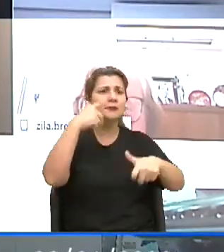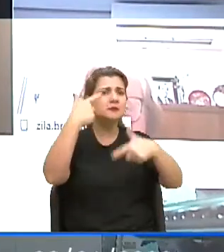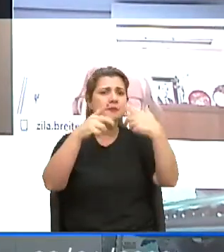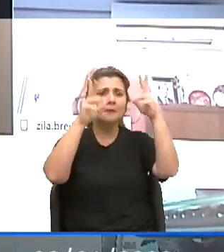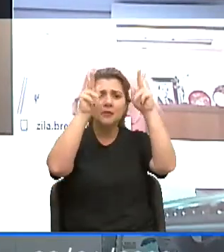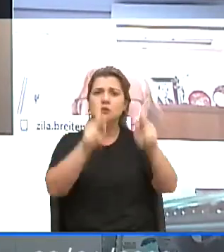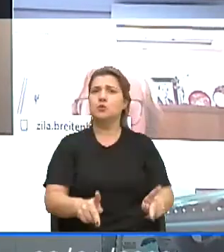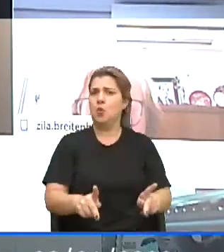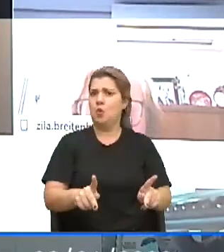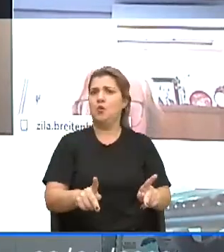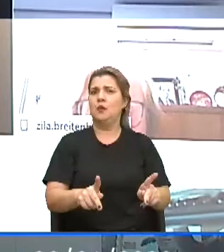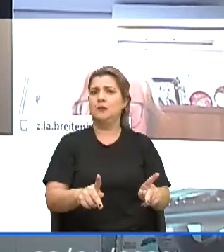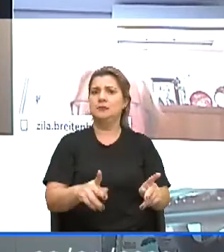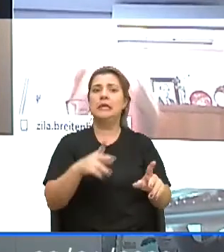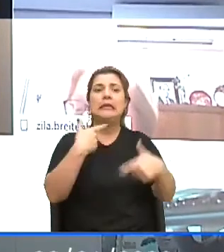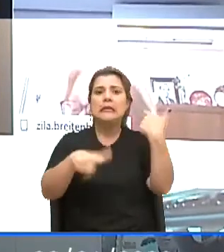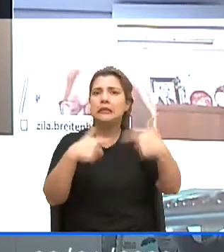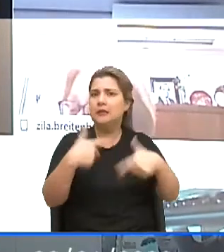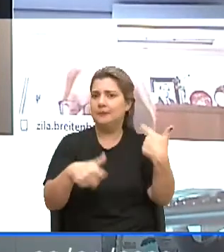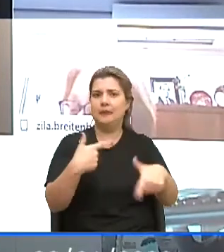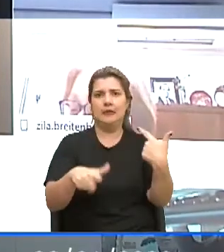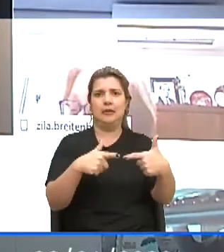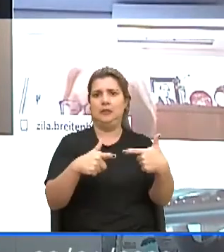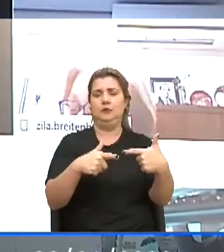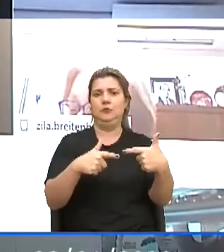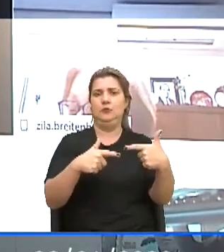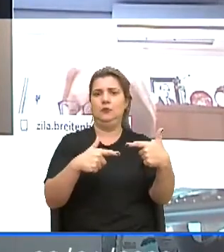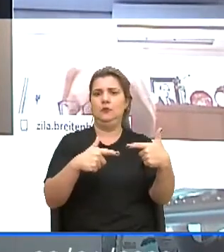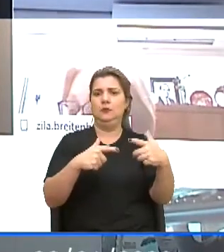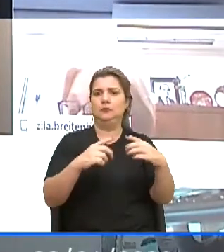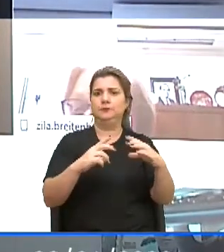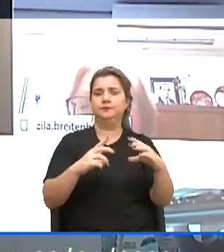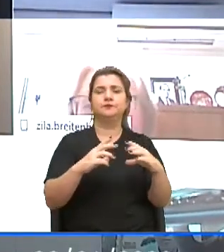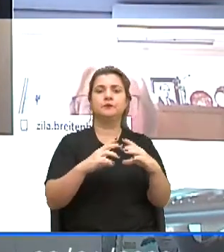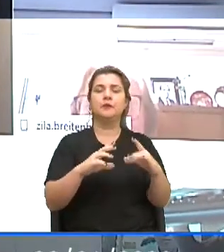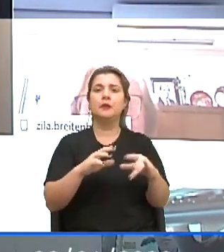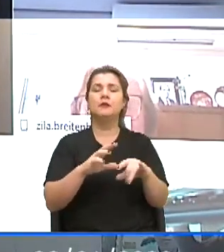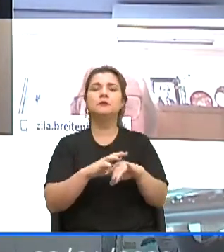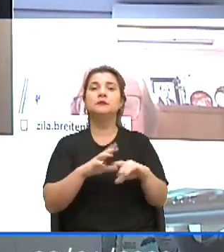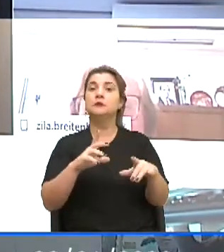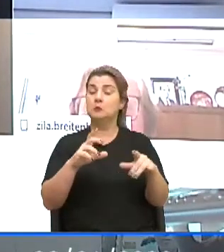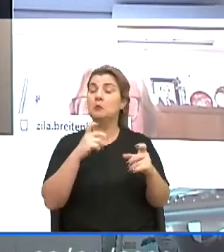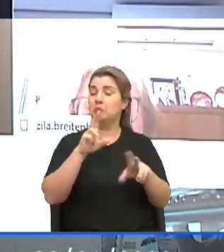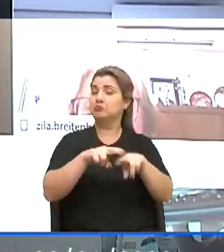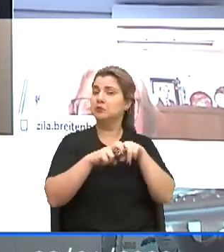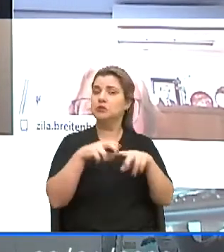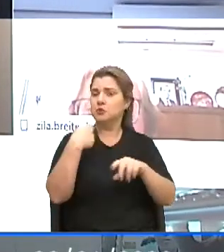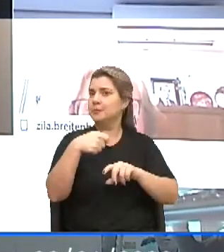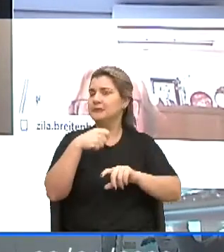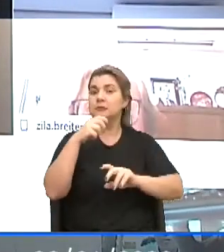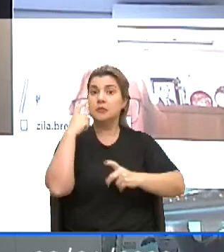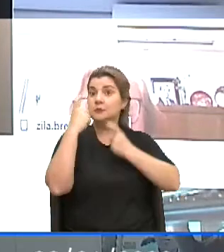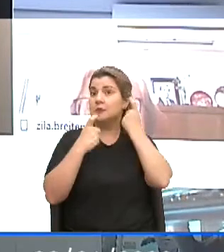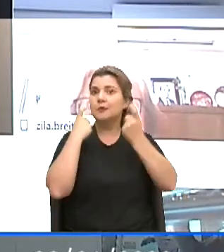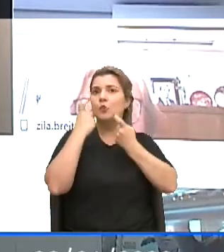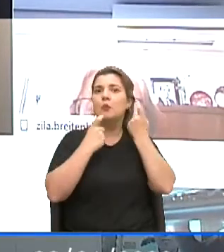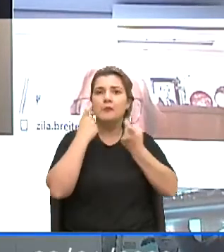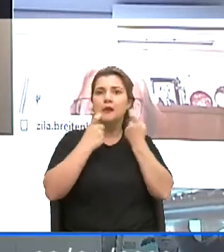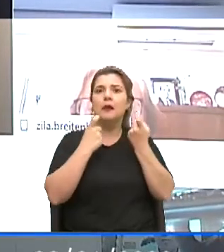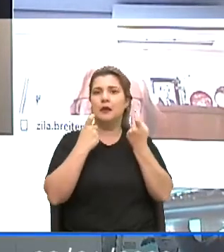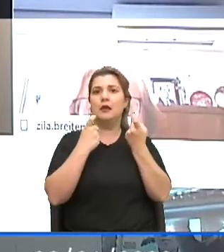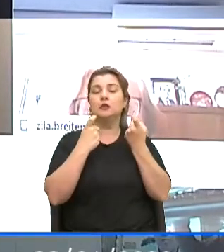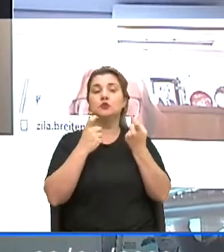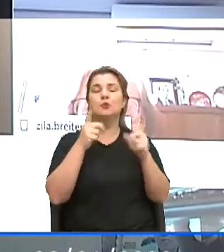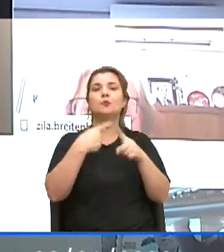trabalhadores do frigorífico que nós temos que estar preocupados, e que muitos deles, que são os integrados dos frigoríficos, eles são